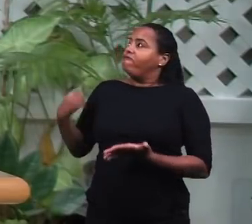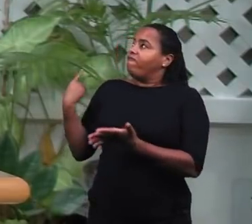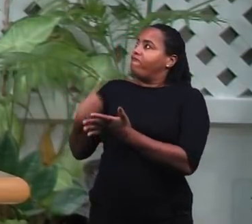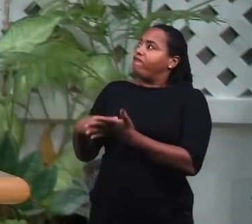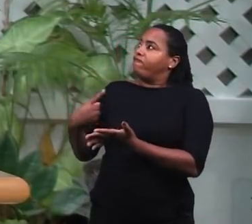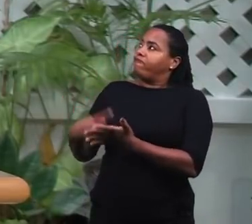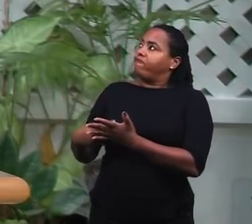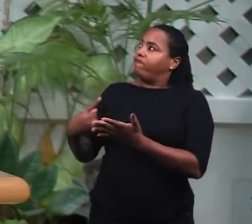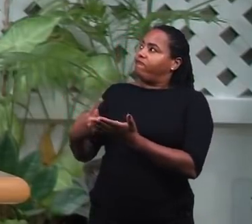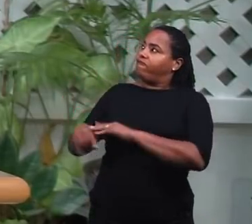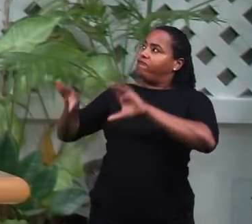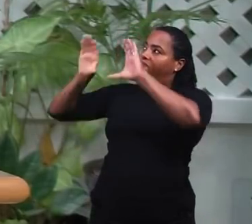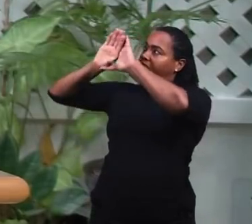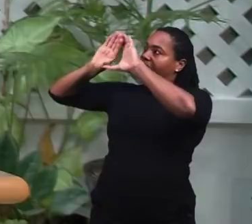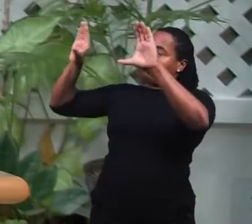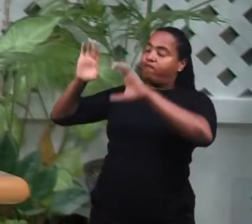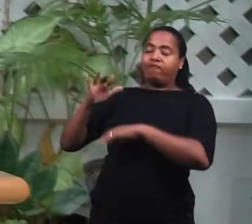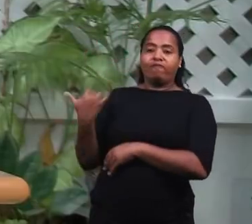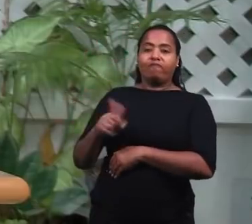vida eterna.